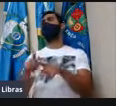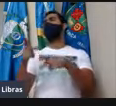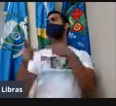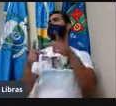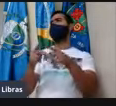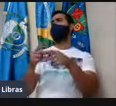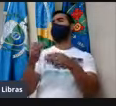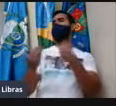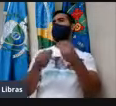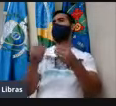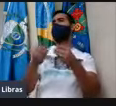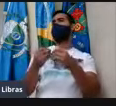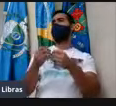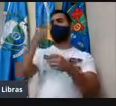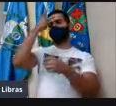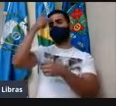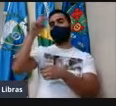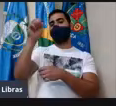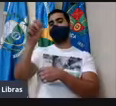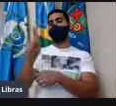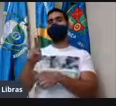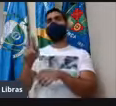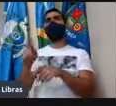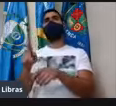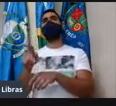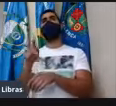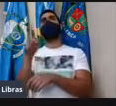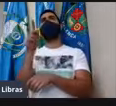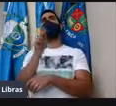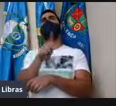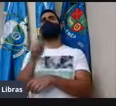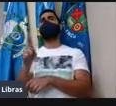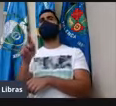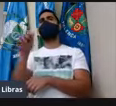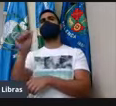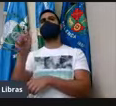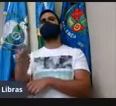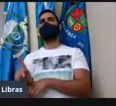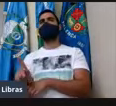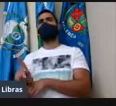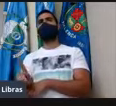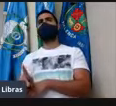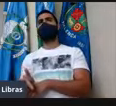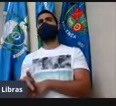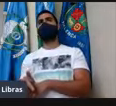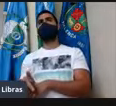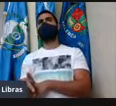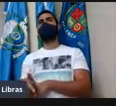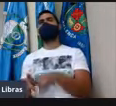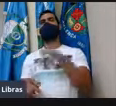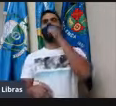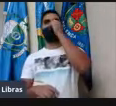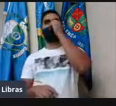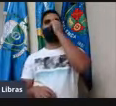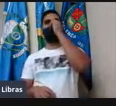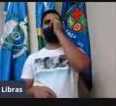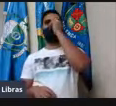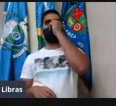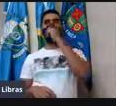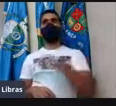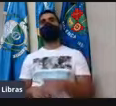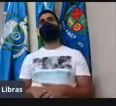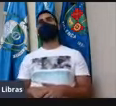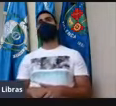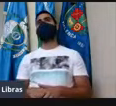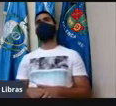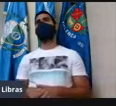também sobre a situação daquelas aposentadorias das professoras que foram aposentadas, inclusive na sua gestão, e quando eu tive também como diretor de